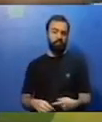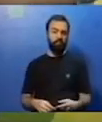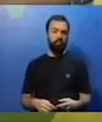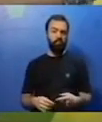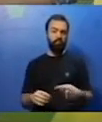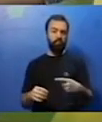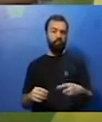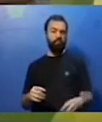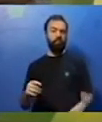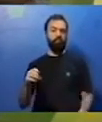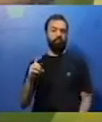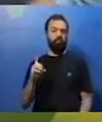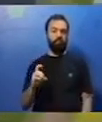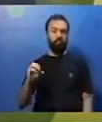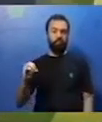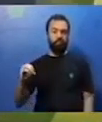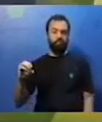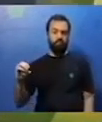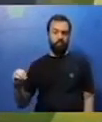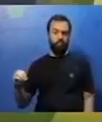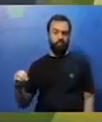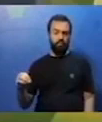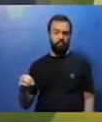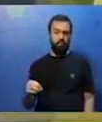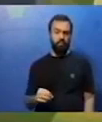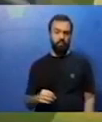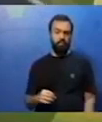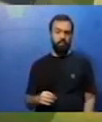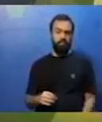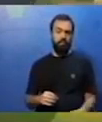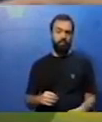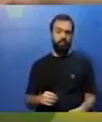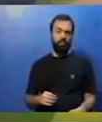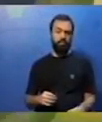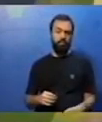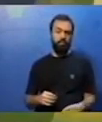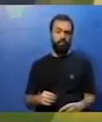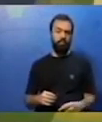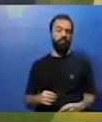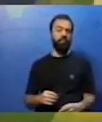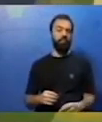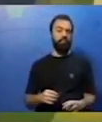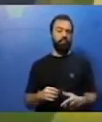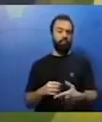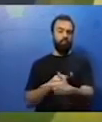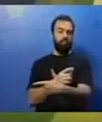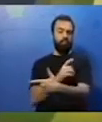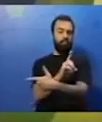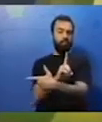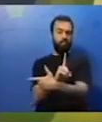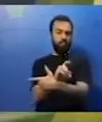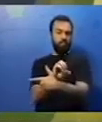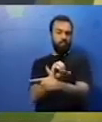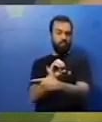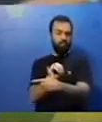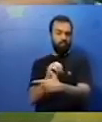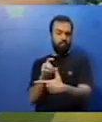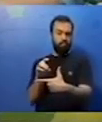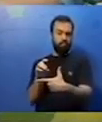100, pega o maior. Divide pelo menor. Dá 25.